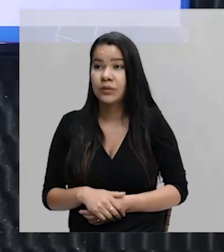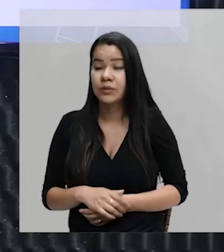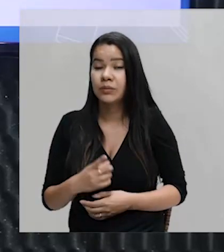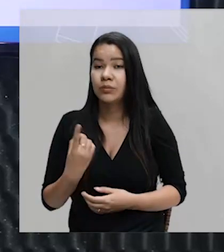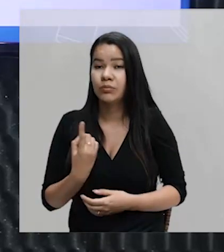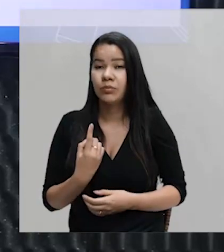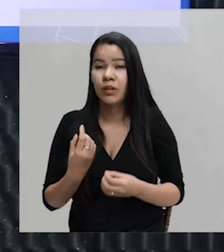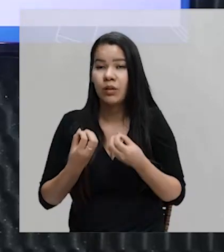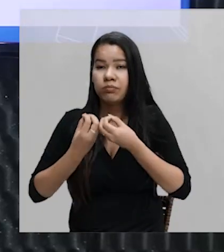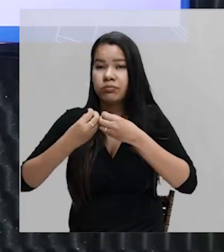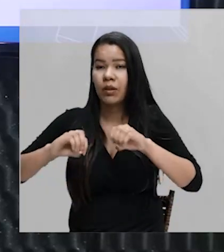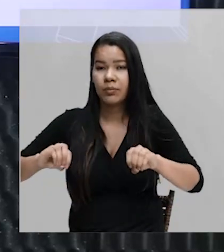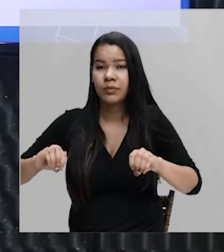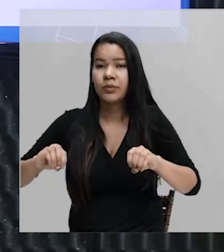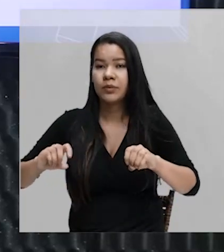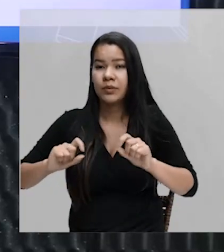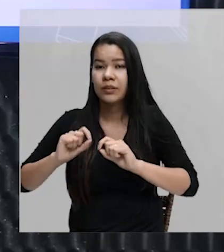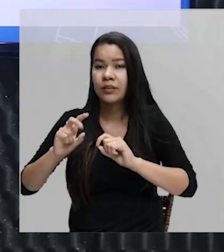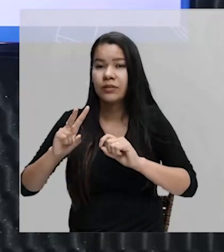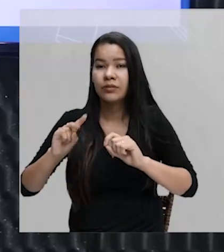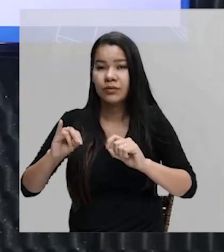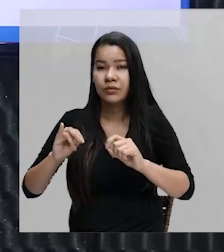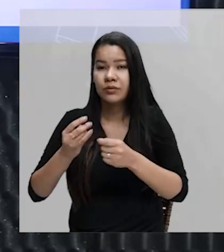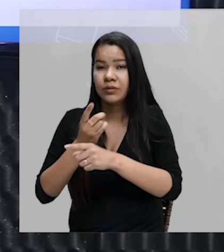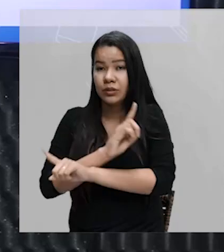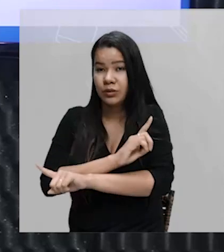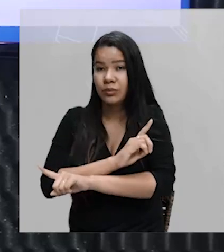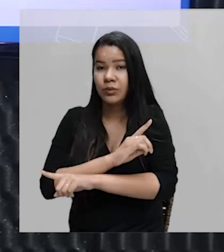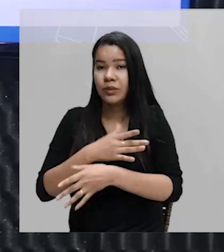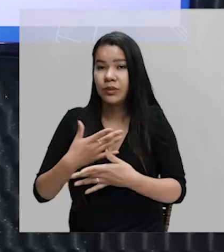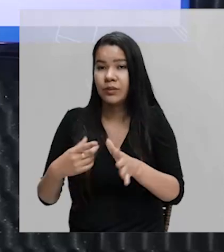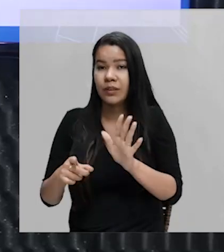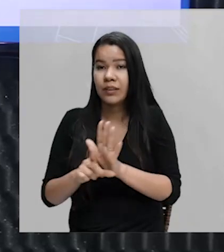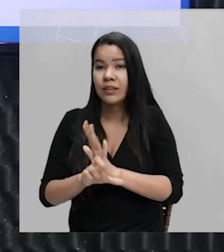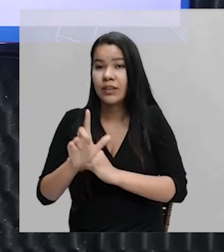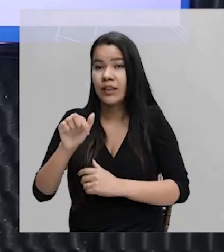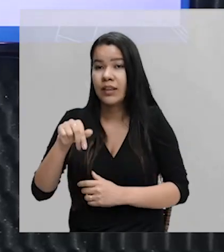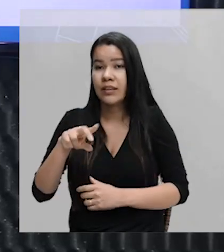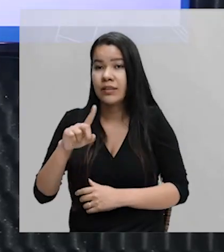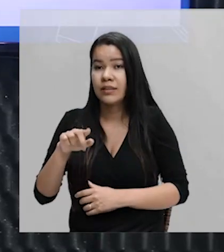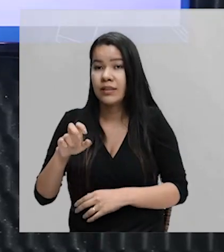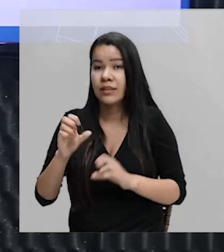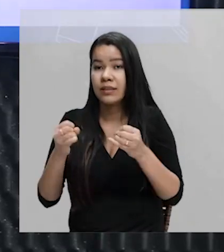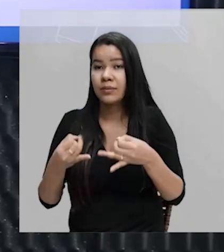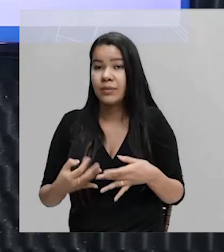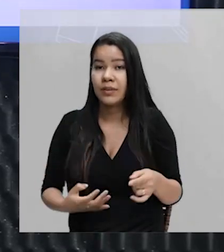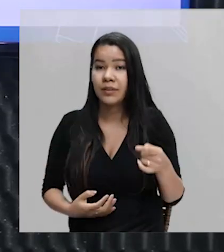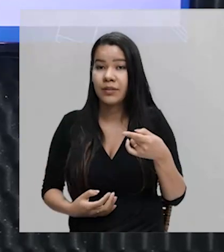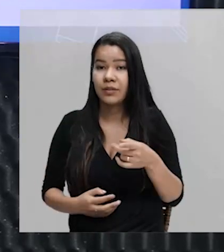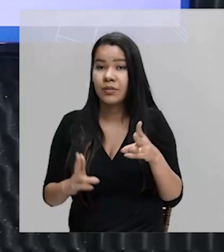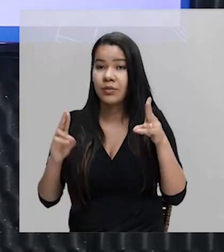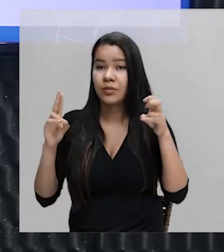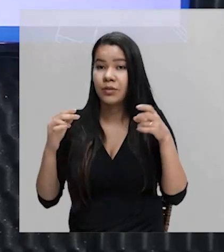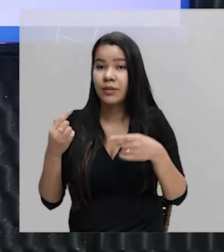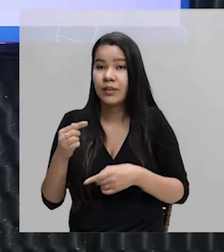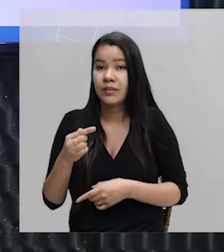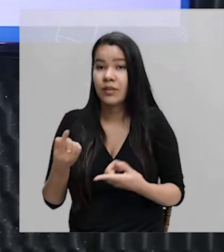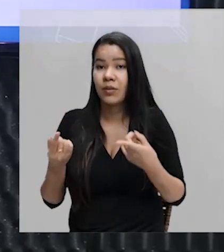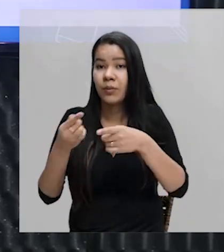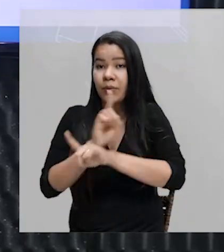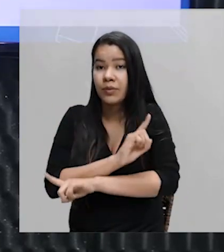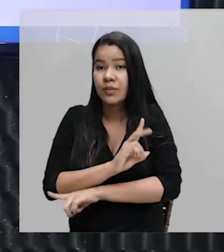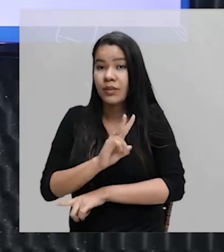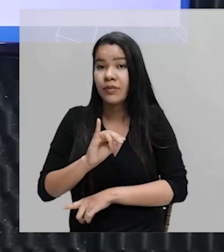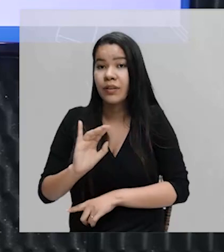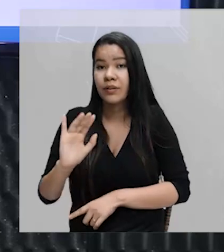uma repulsão, né? Campos que vão se opor. Então por isso que a lei de Lenz ele fala justamente isso, sobre essa oposição